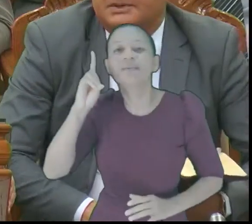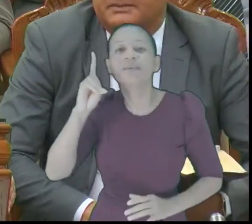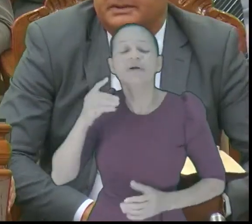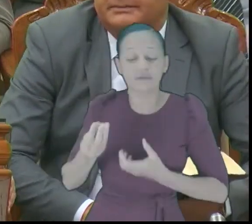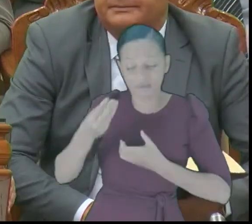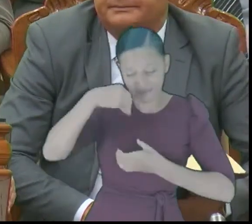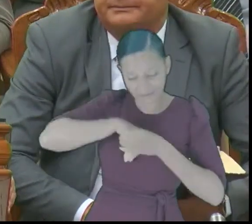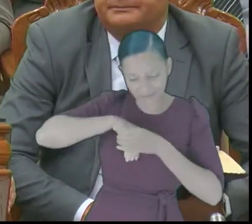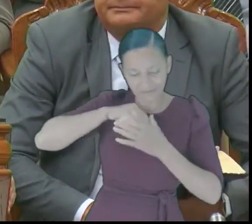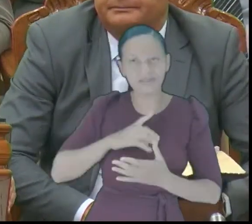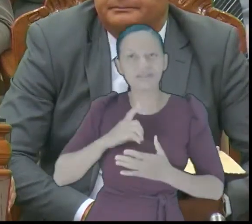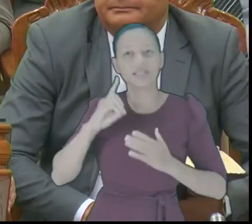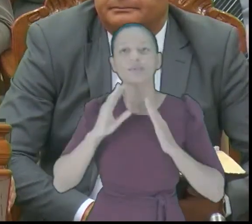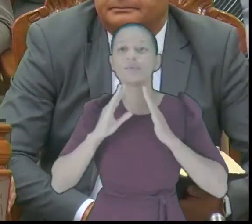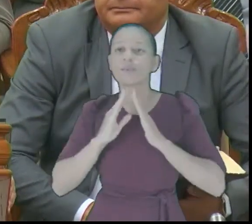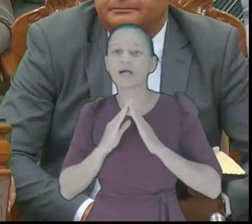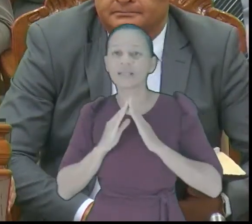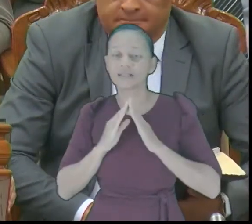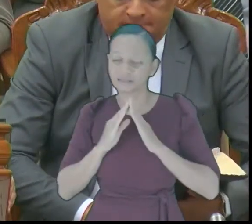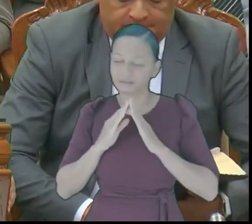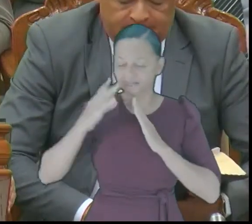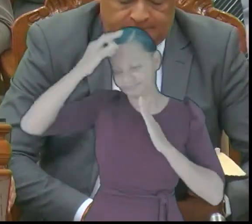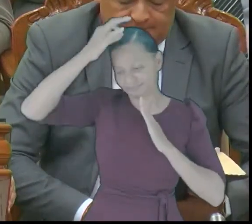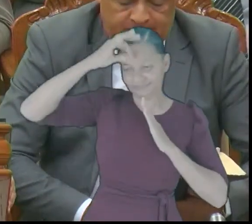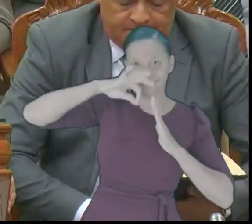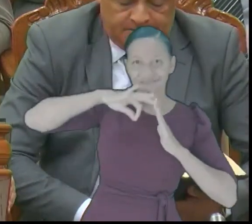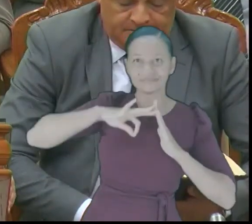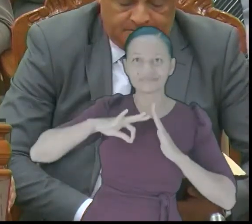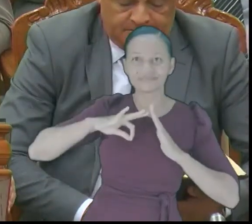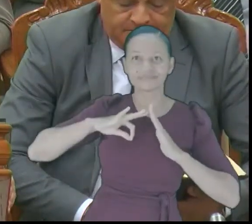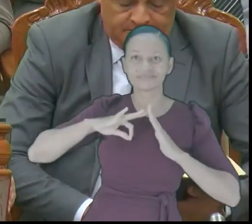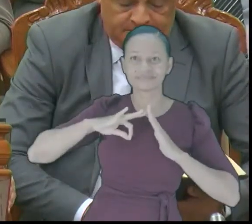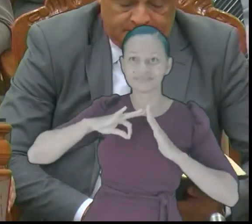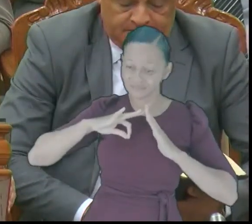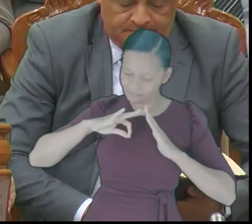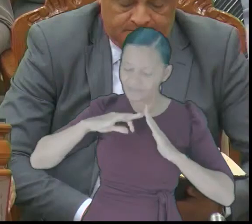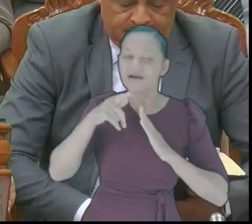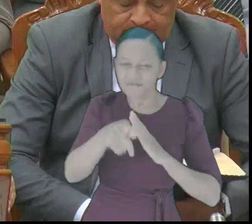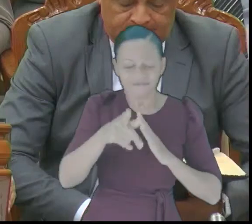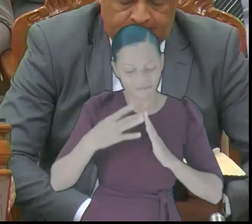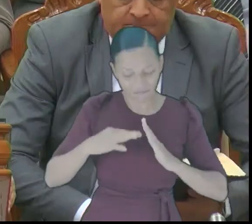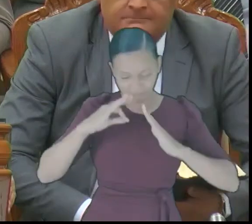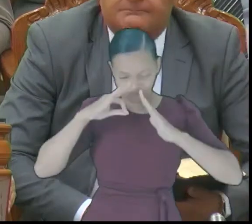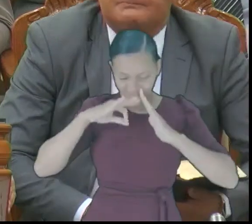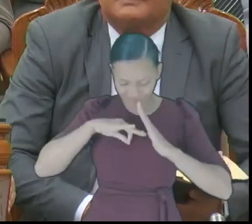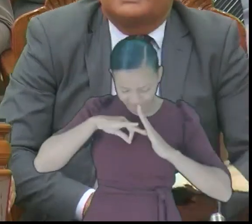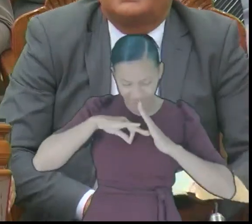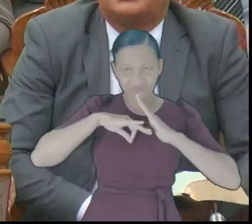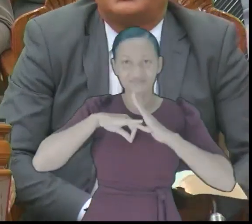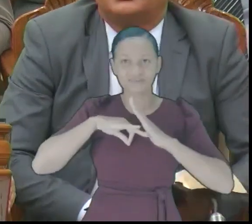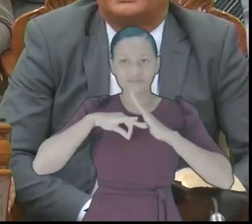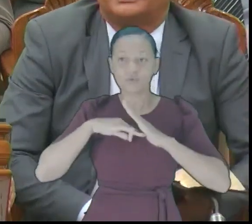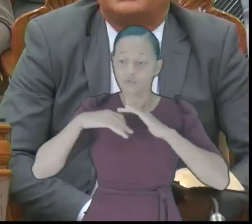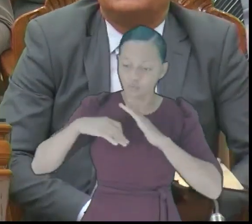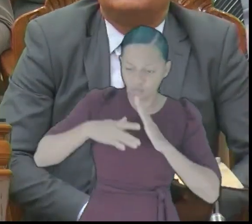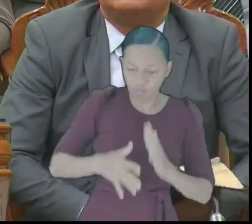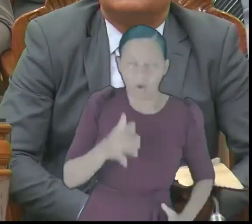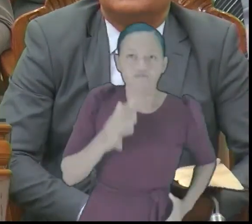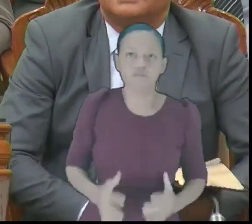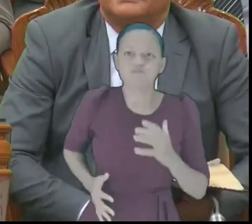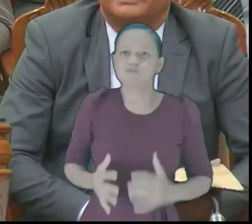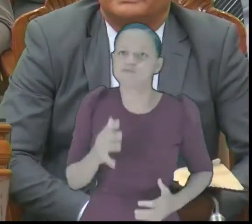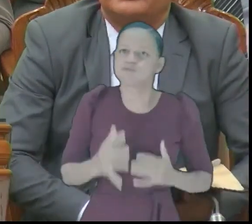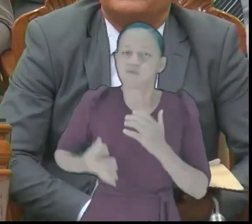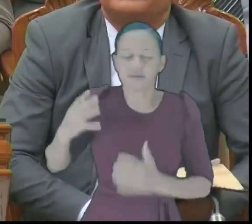Quem é o Deus que está dentro deste templo? O Espírito Santo. Você é um templo ambulante. Por onde você passa,